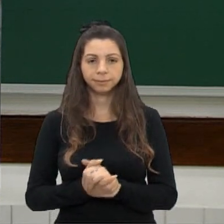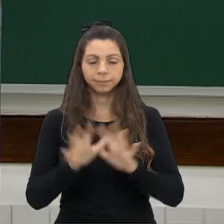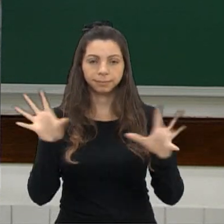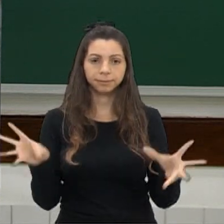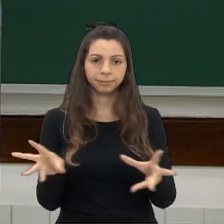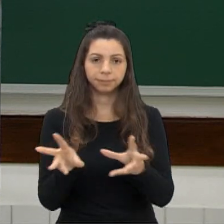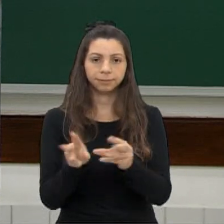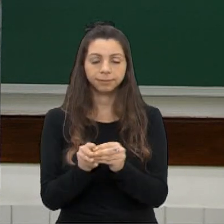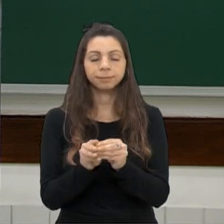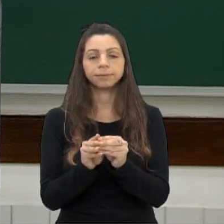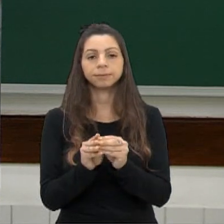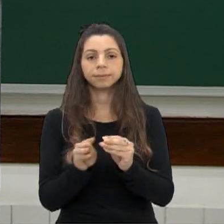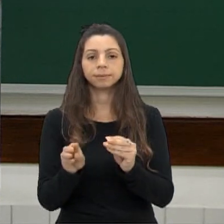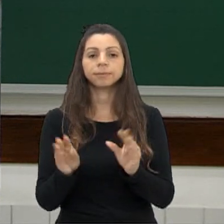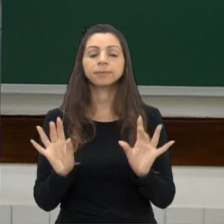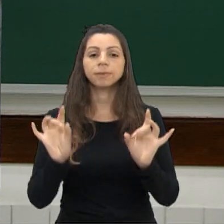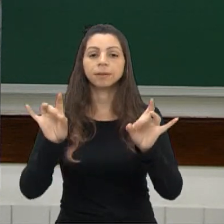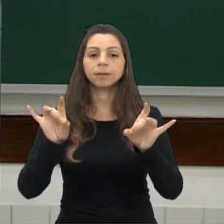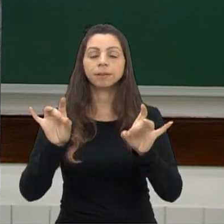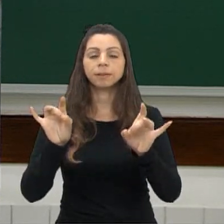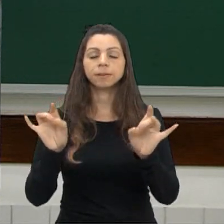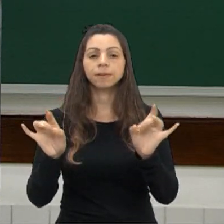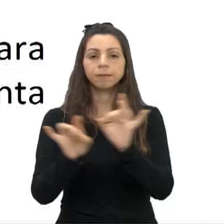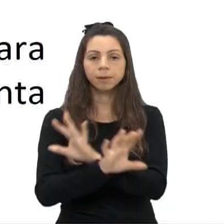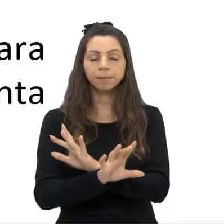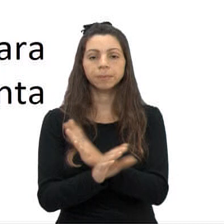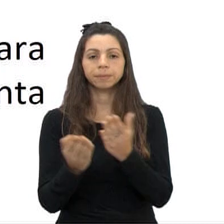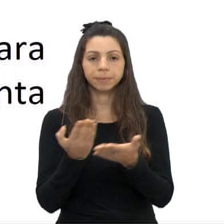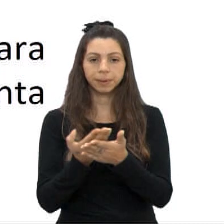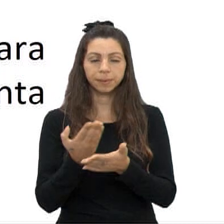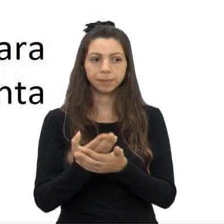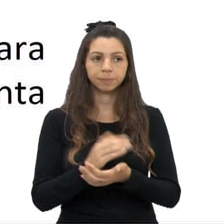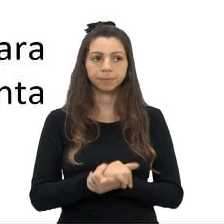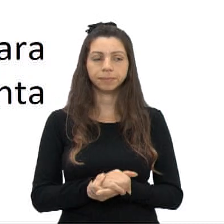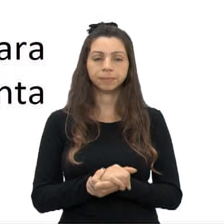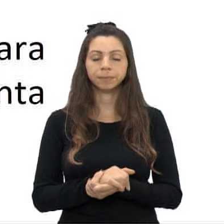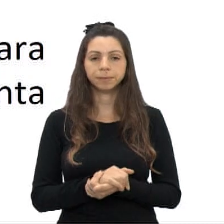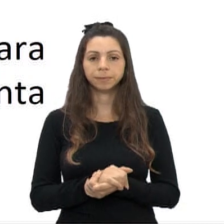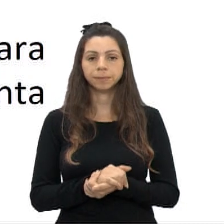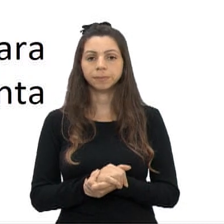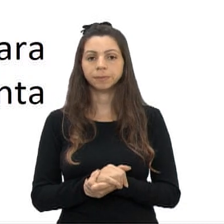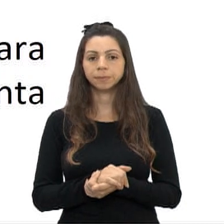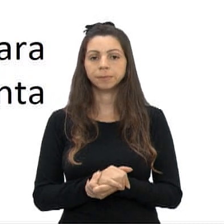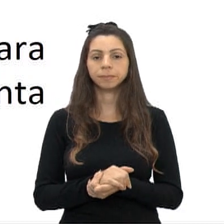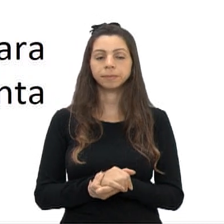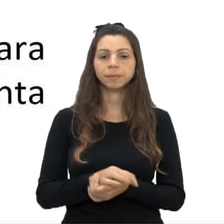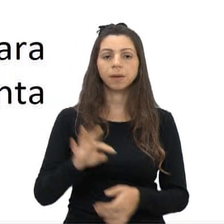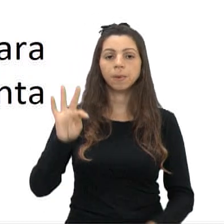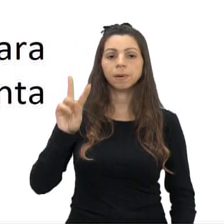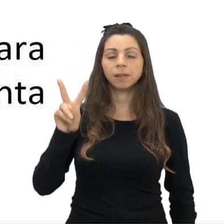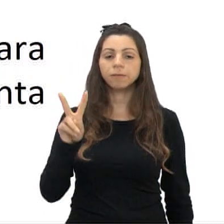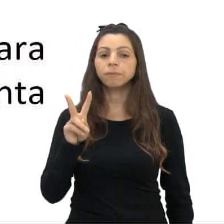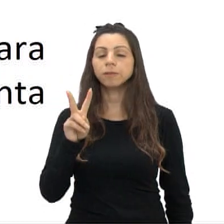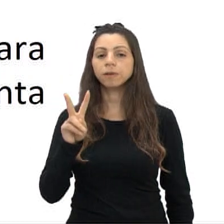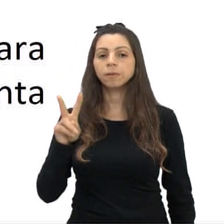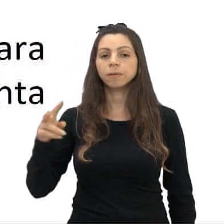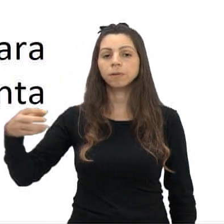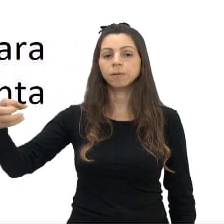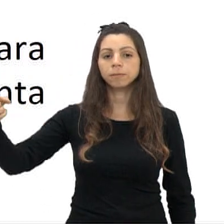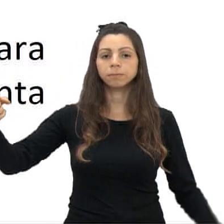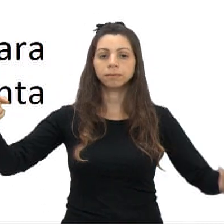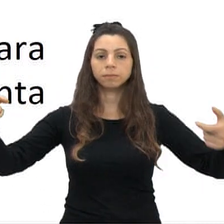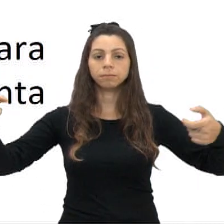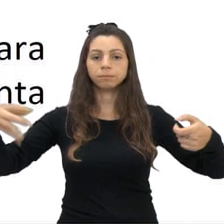Resumindo, chegamos ao final. Veja o que vimos hoje. Tavinho liga e desliga a TV várias vezes até